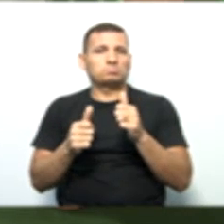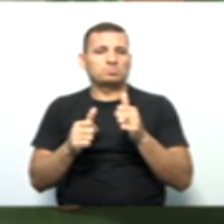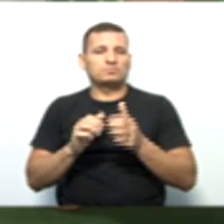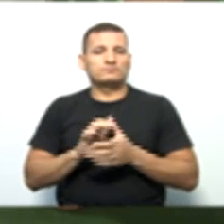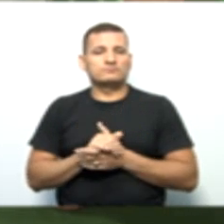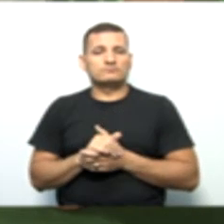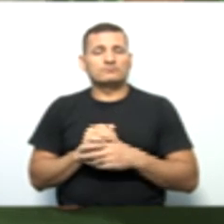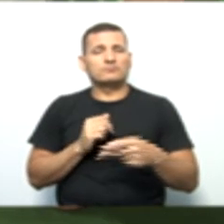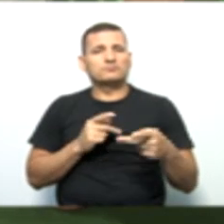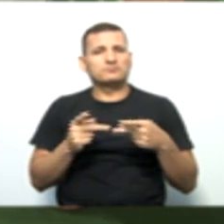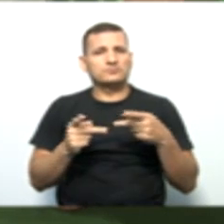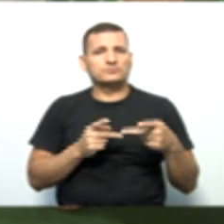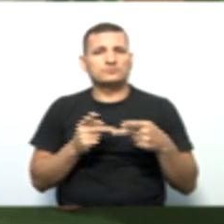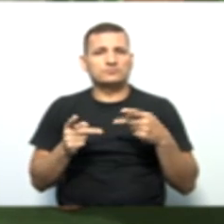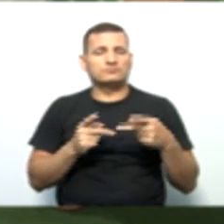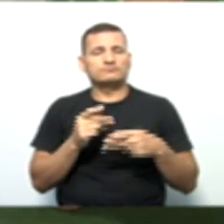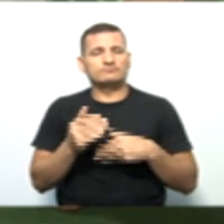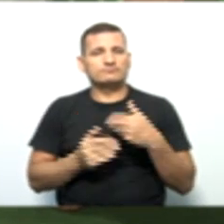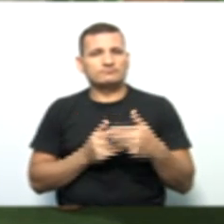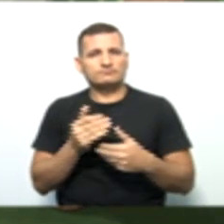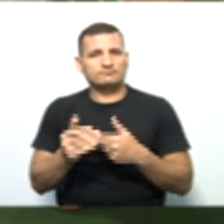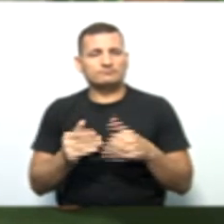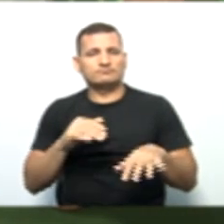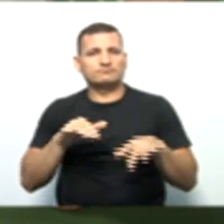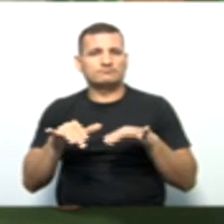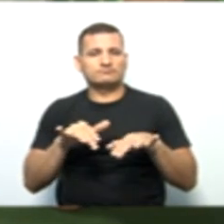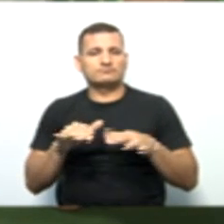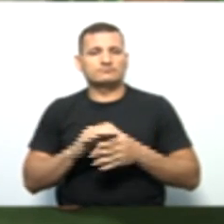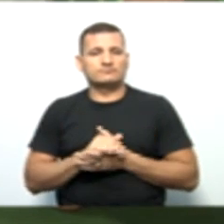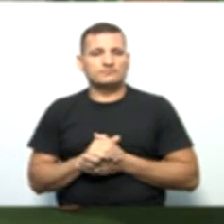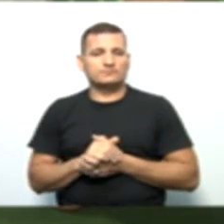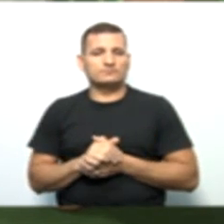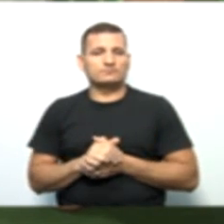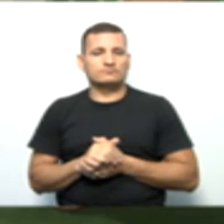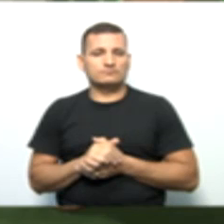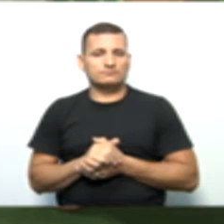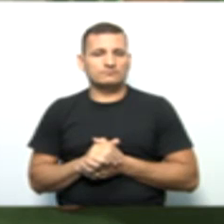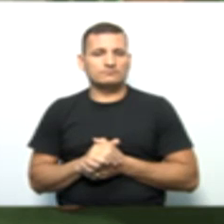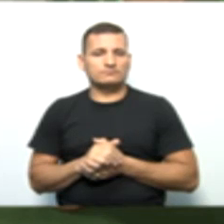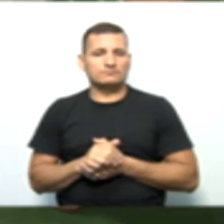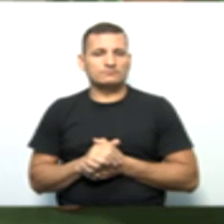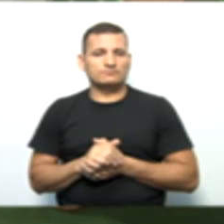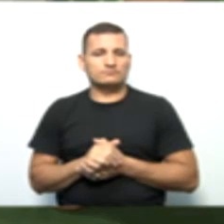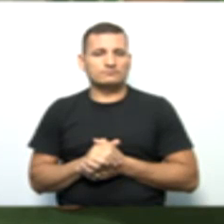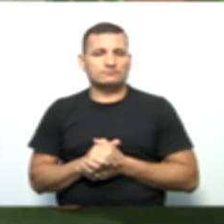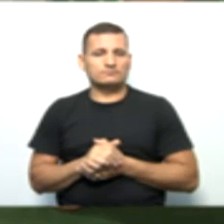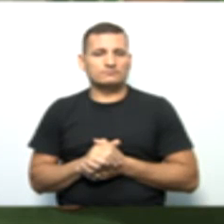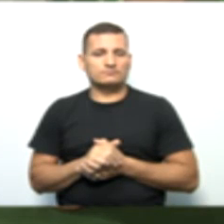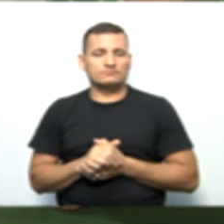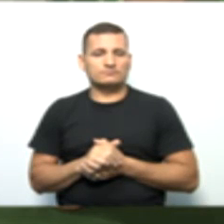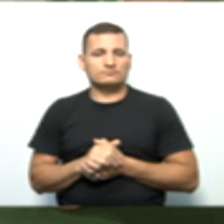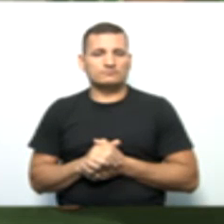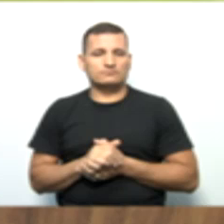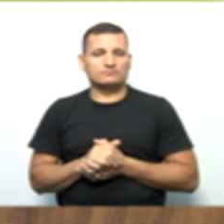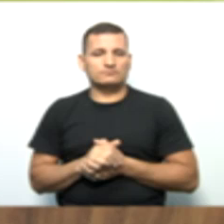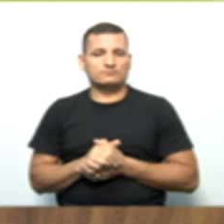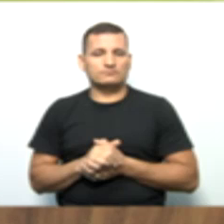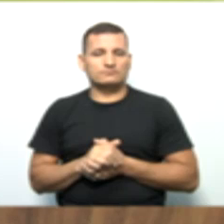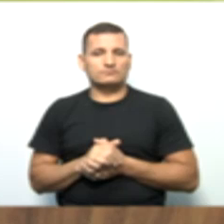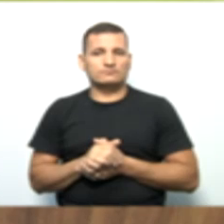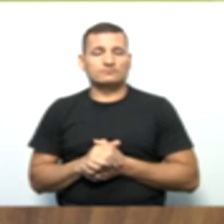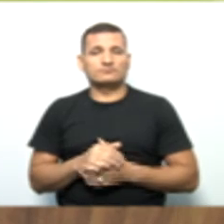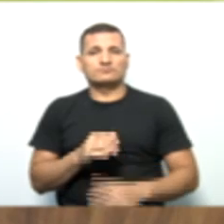Do projeto dentro do processo de desenvolvimento de software, né? Sim. Deixar a professora finalizar aí para poder iniciar as contribuições em relação a... E aí o